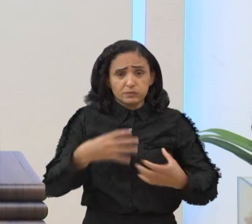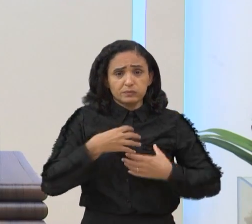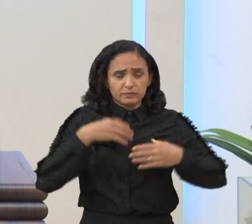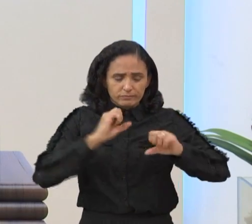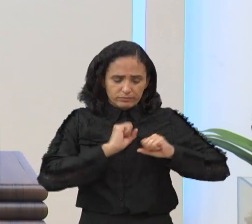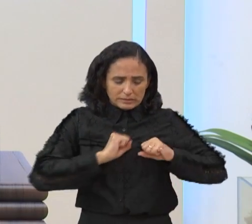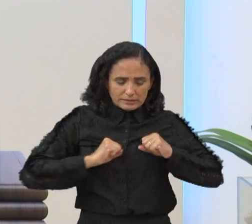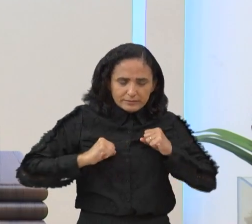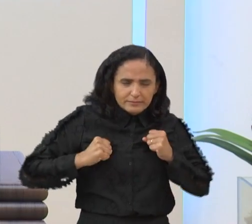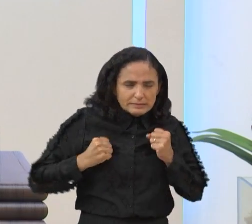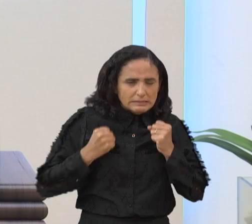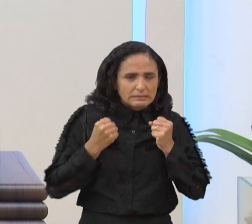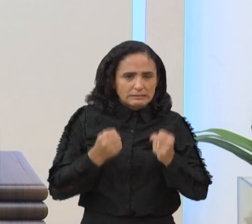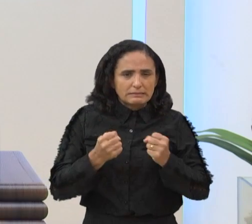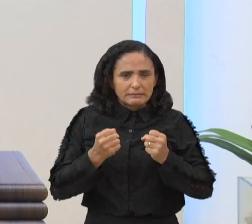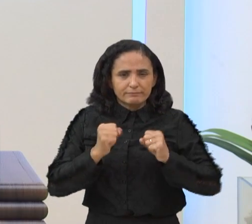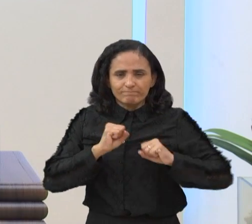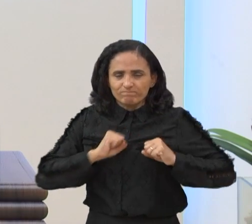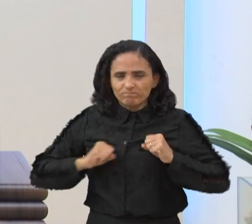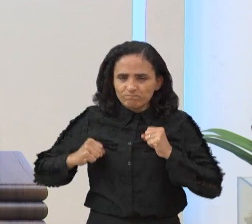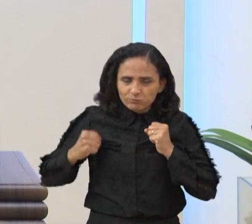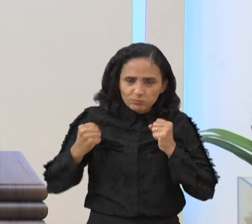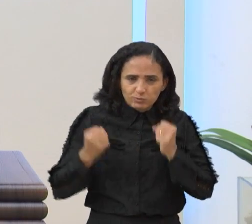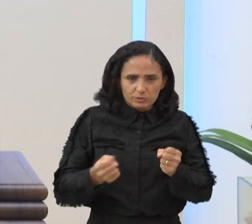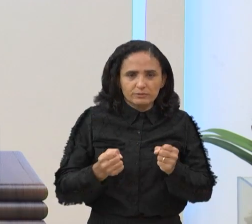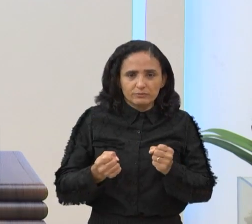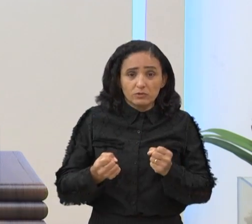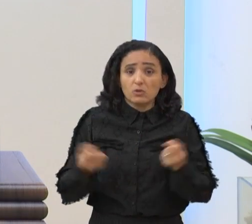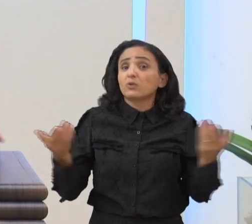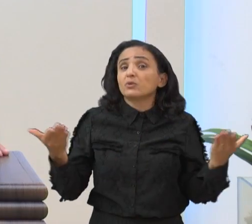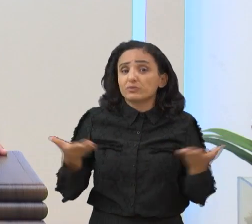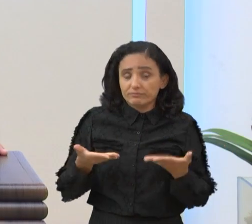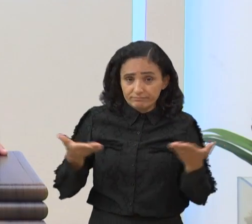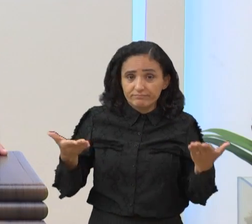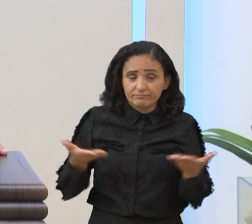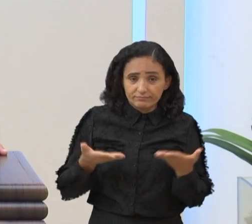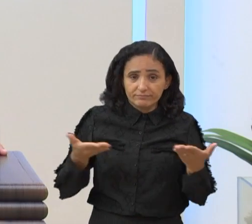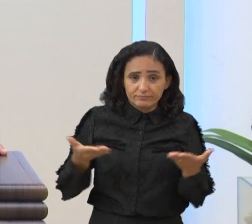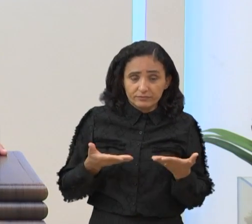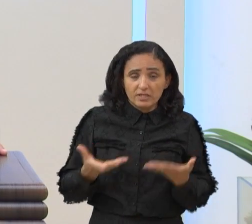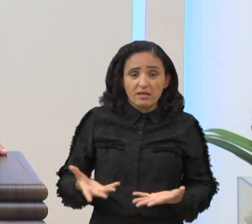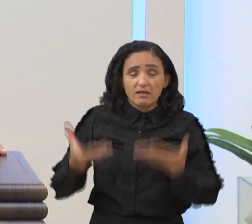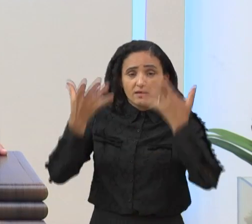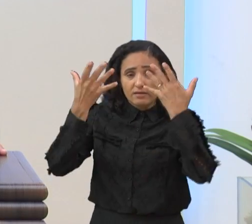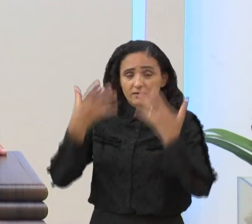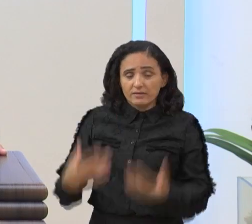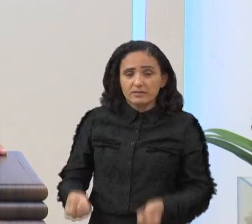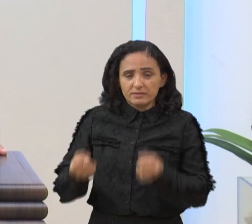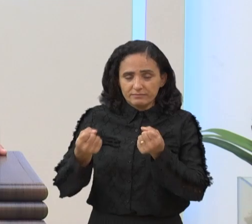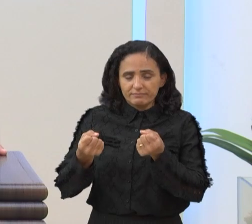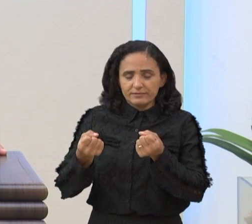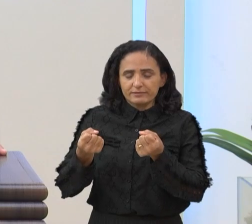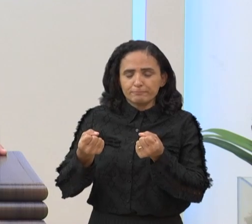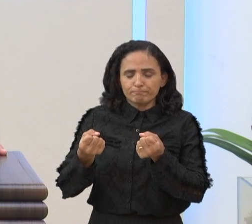visto isto na sua vida, nesta noite, receba esta